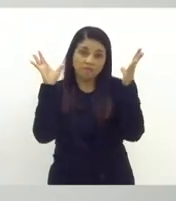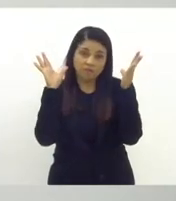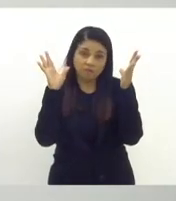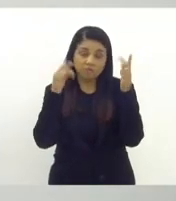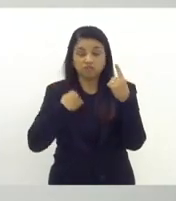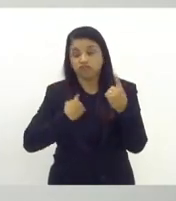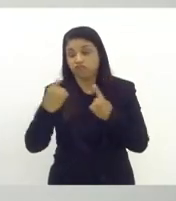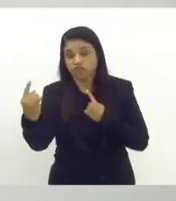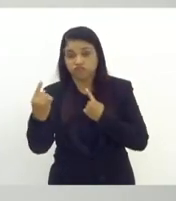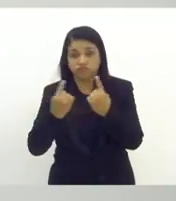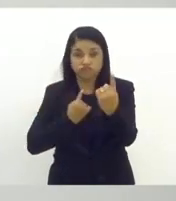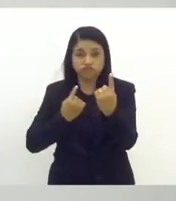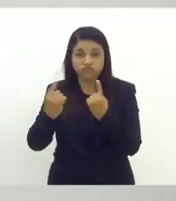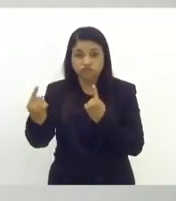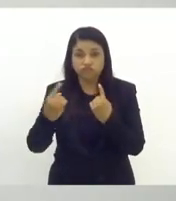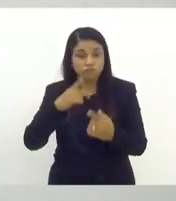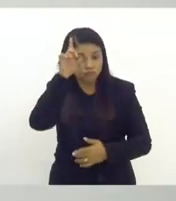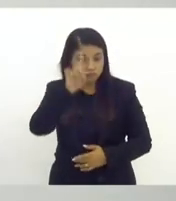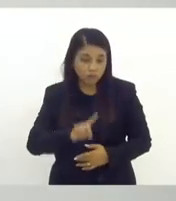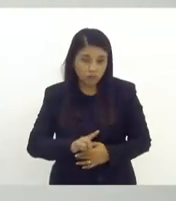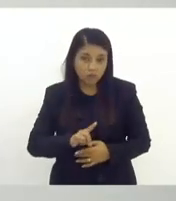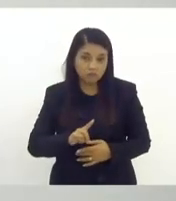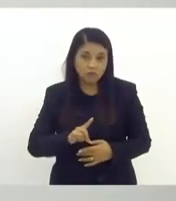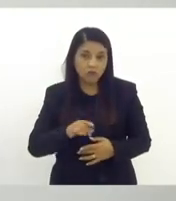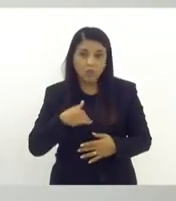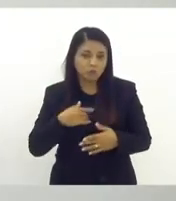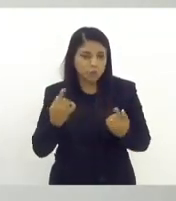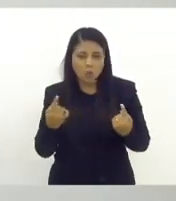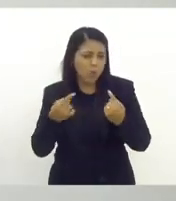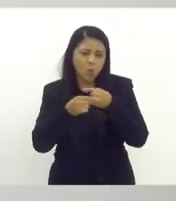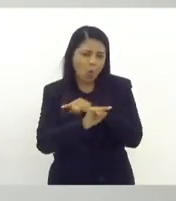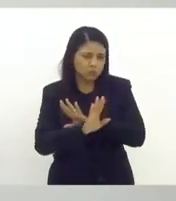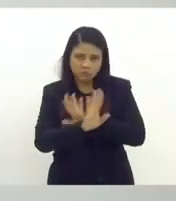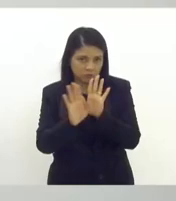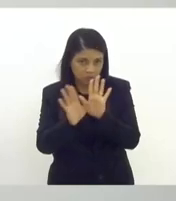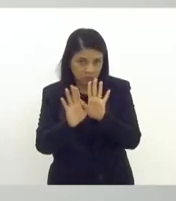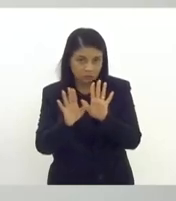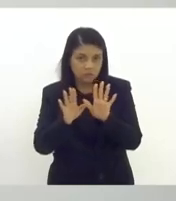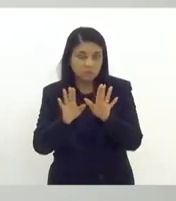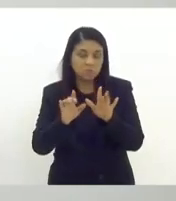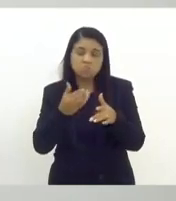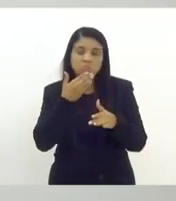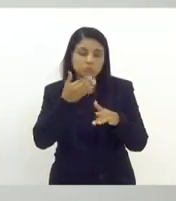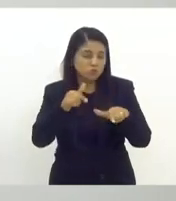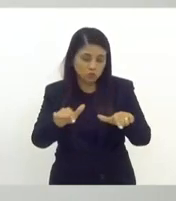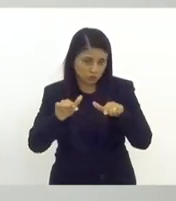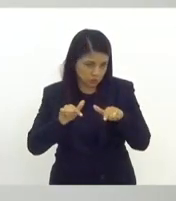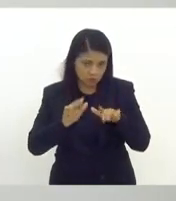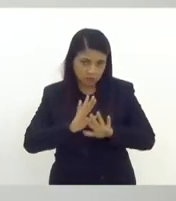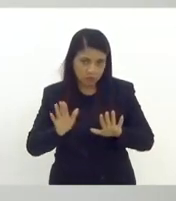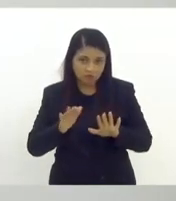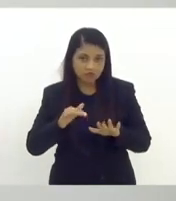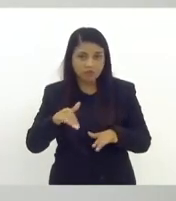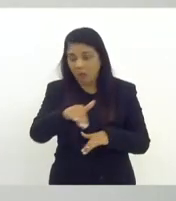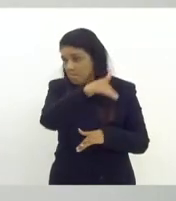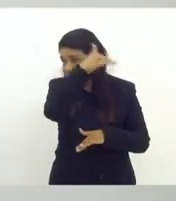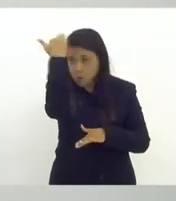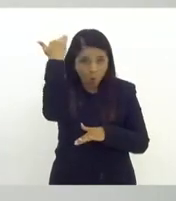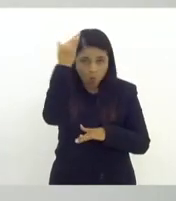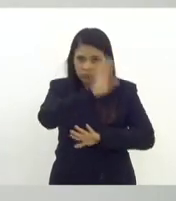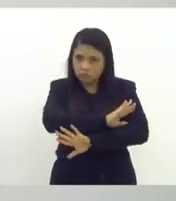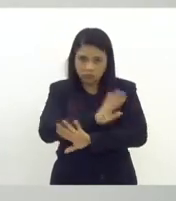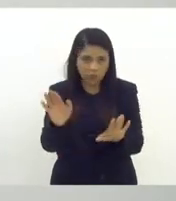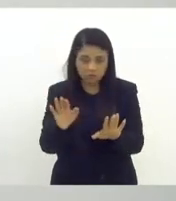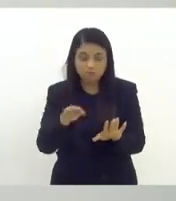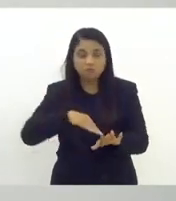de ir e vir não sou contra quem sai sem pedir autorização Porque já já deu já tá no nosso limite